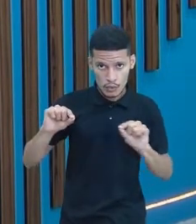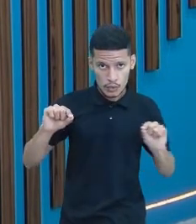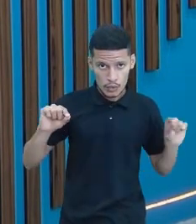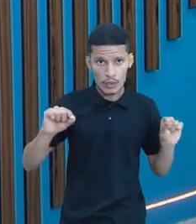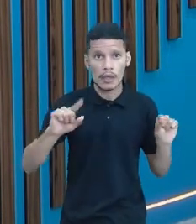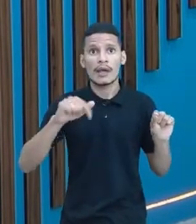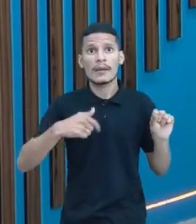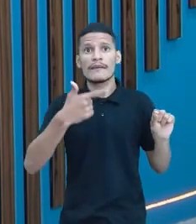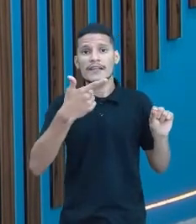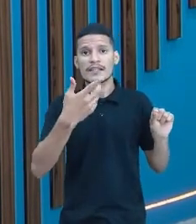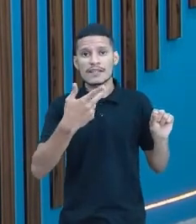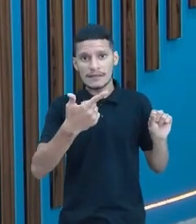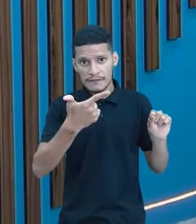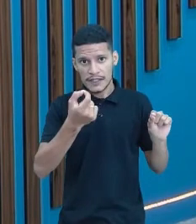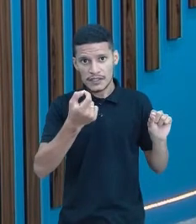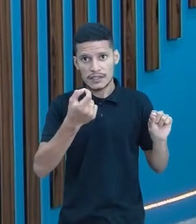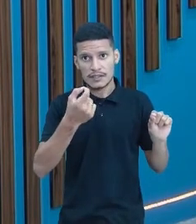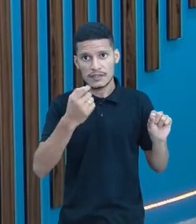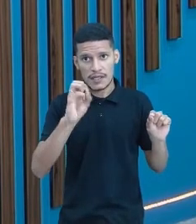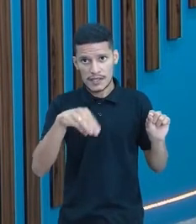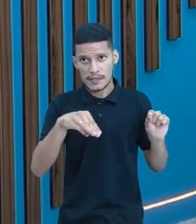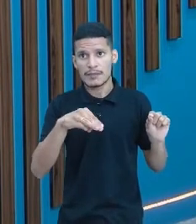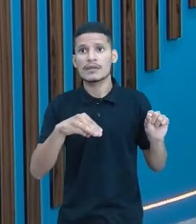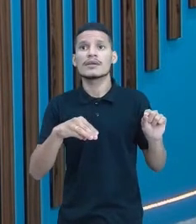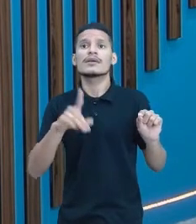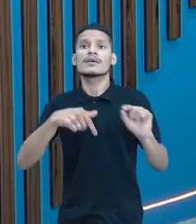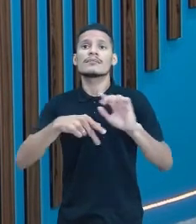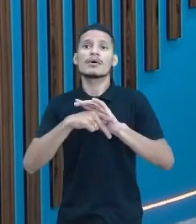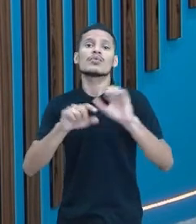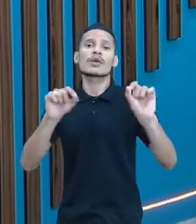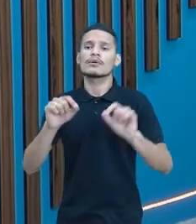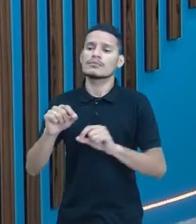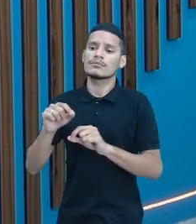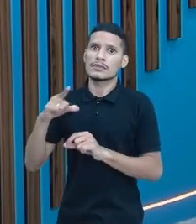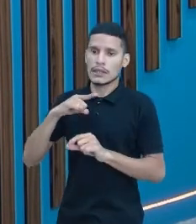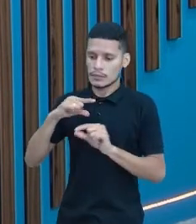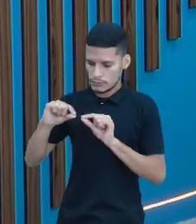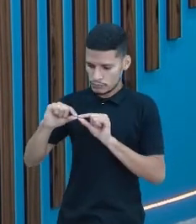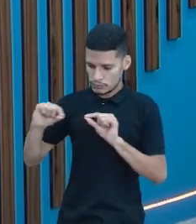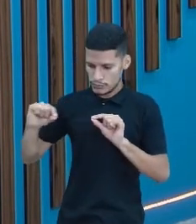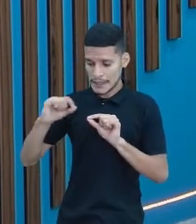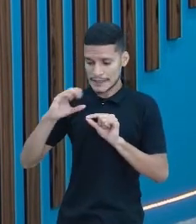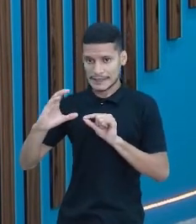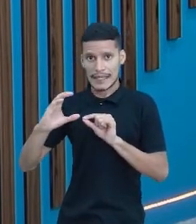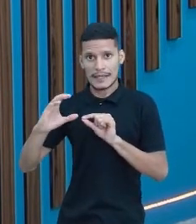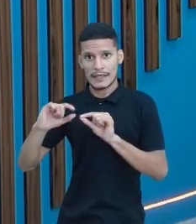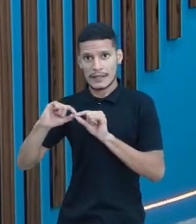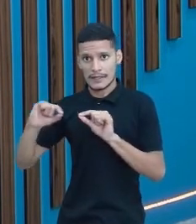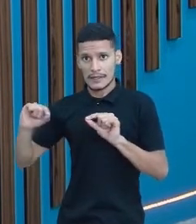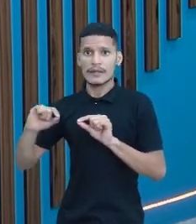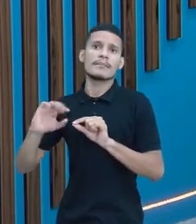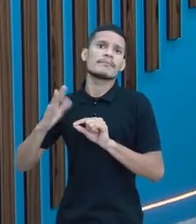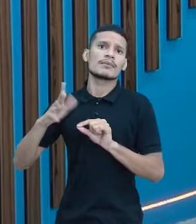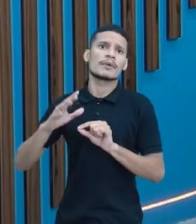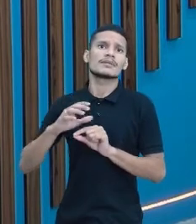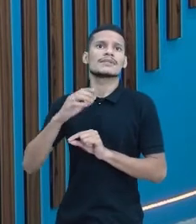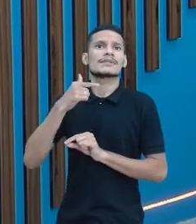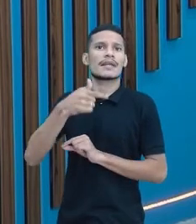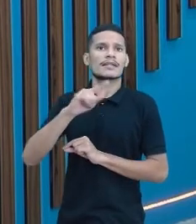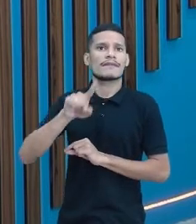no caso ali é 20 centímetros, vezes a projeção do cateto C, que no caso aqui é de